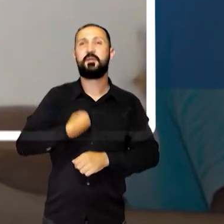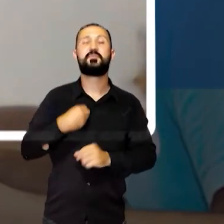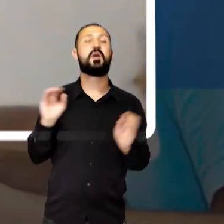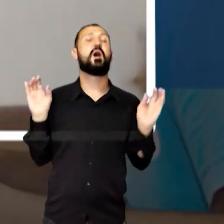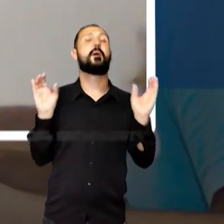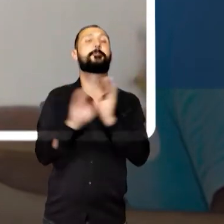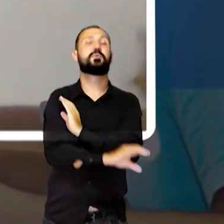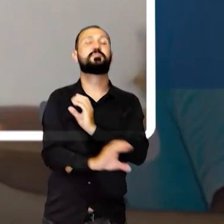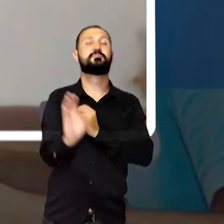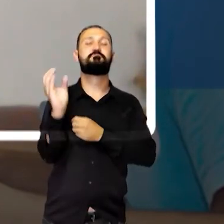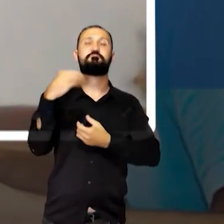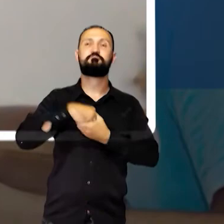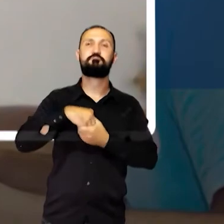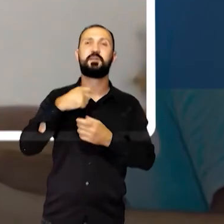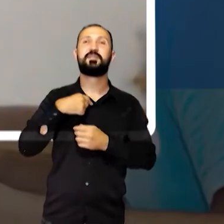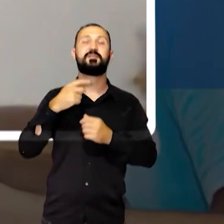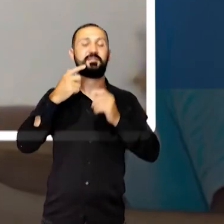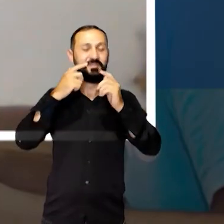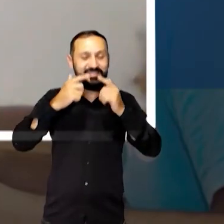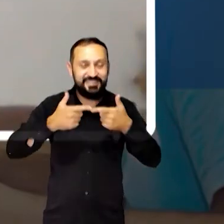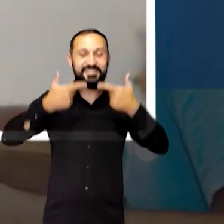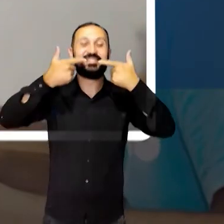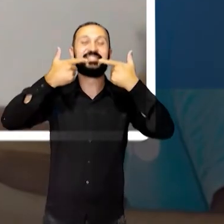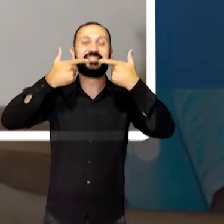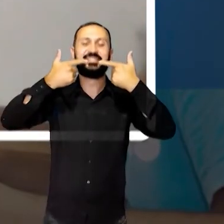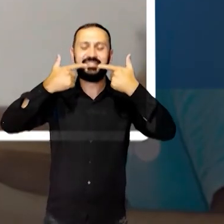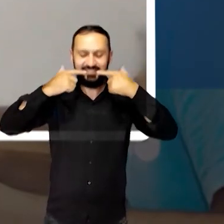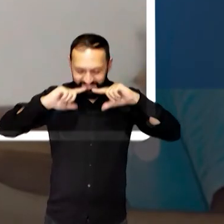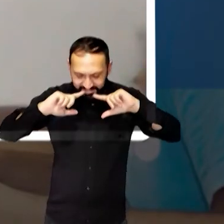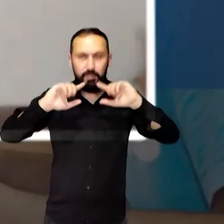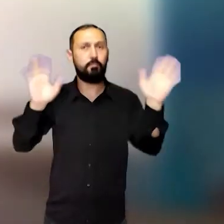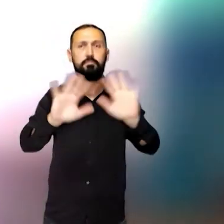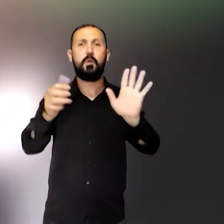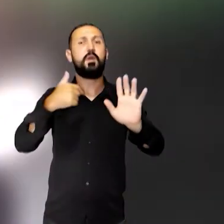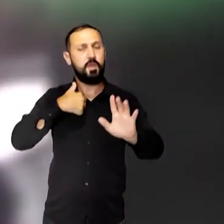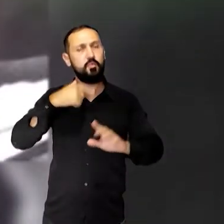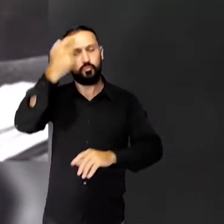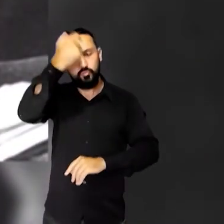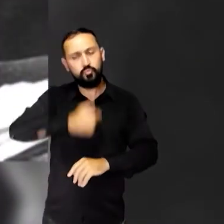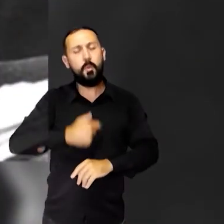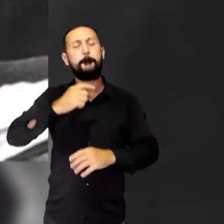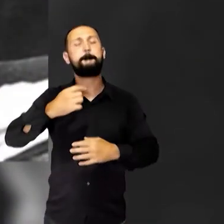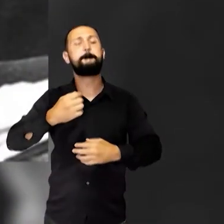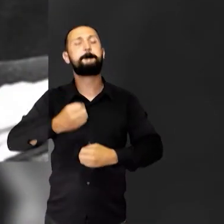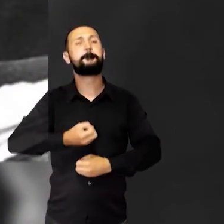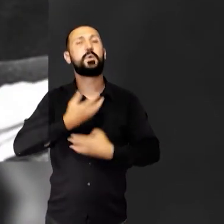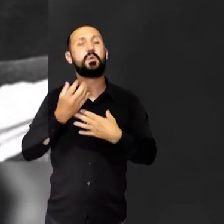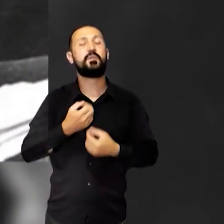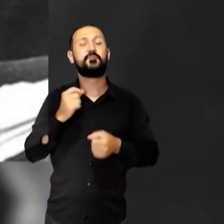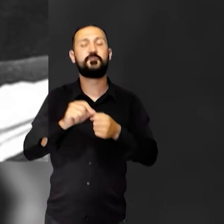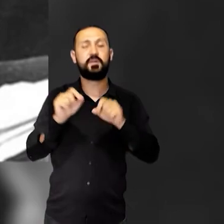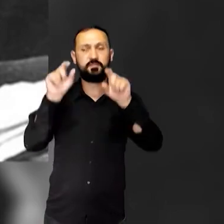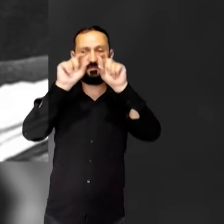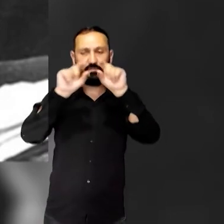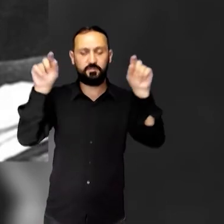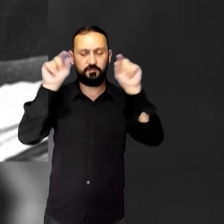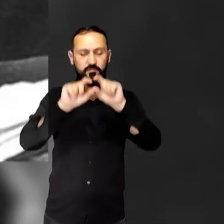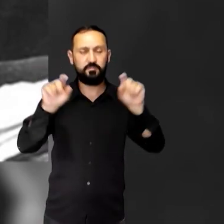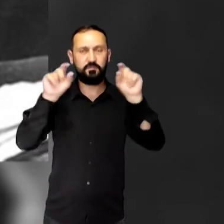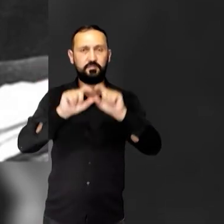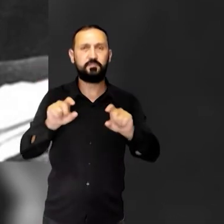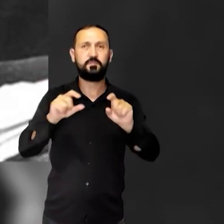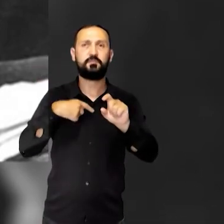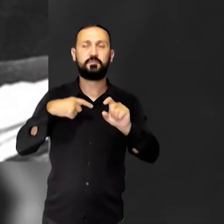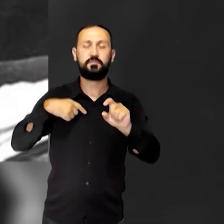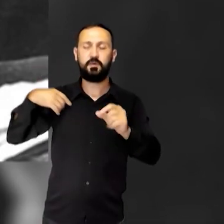está completa. Não sou alegre, nem sou triste, sou poeta. Eu fiz desses versos